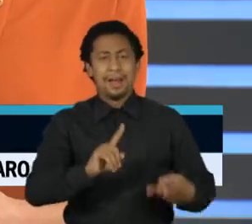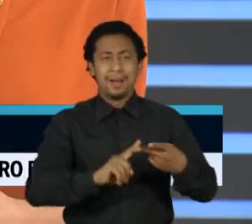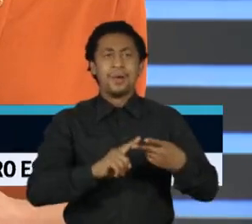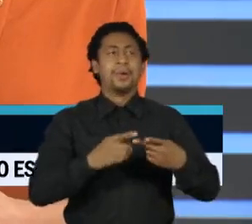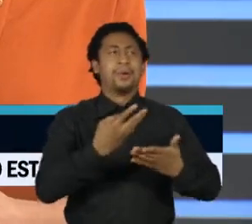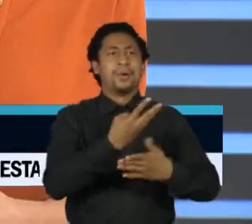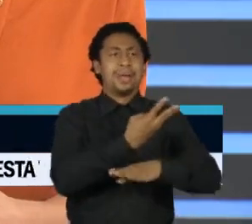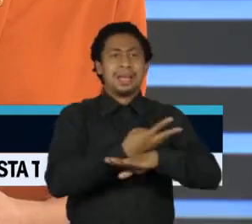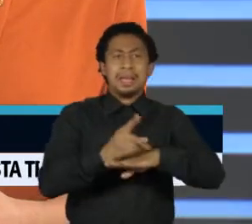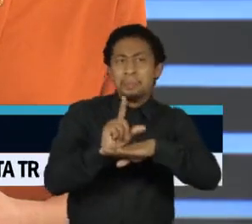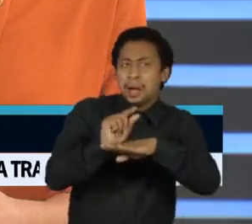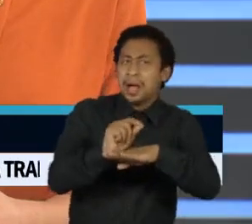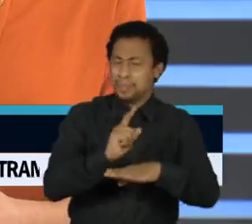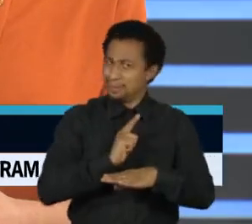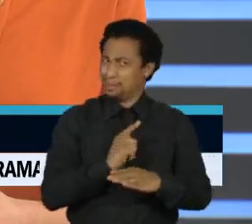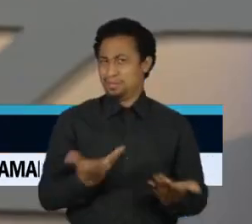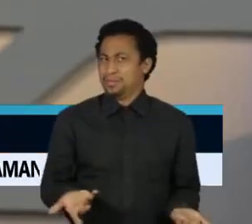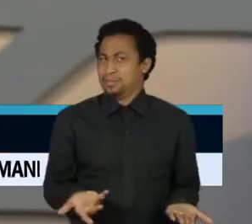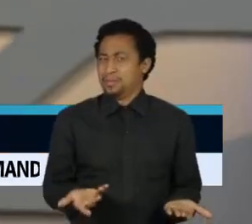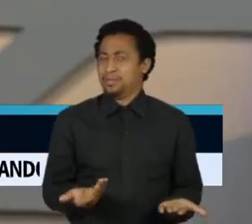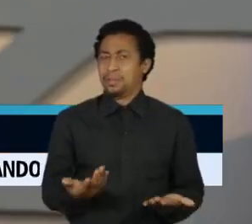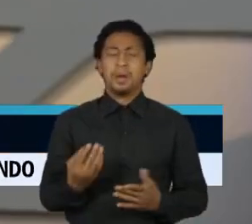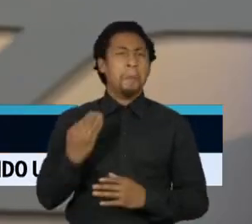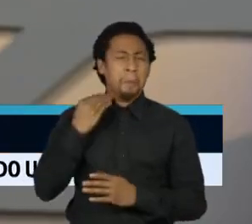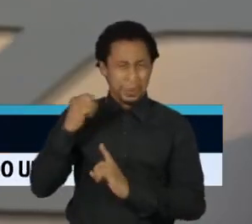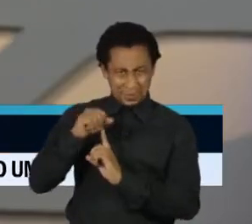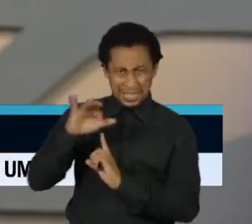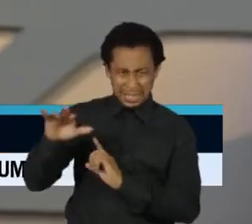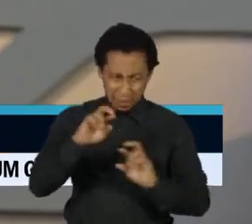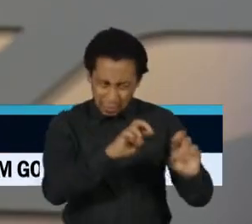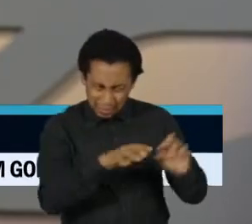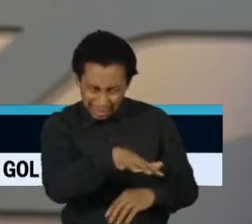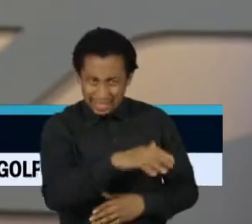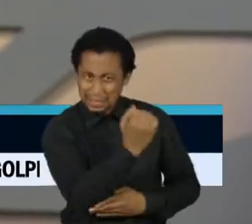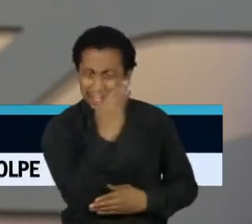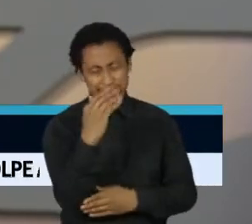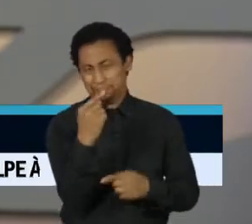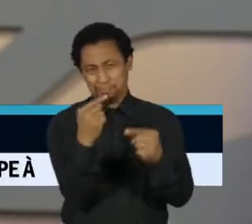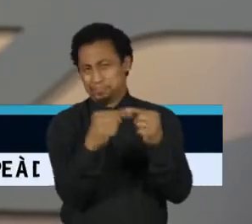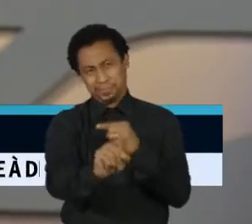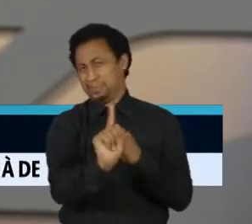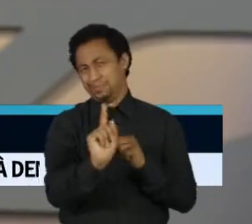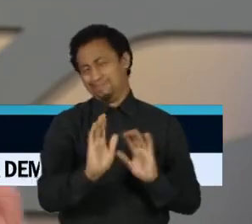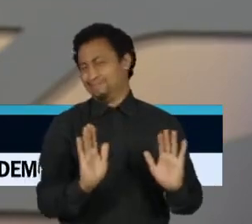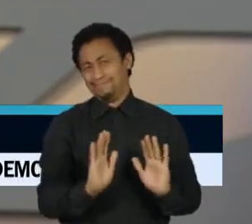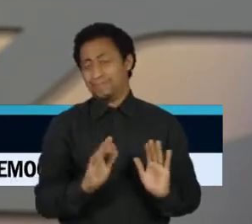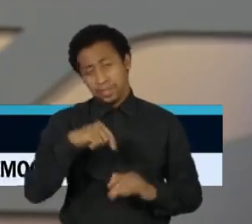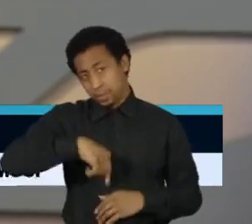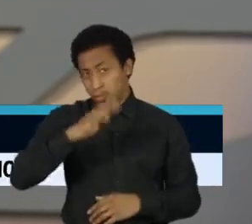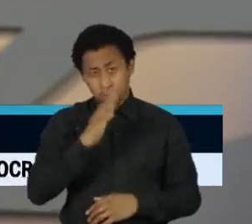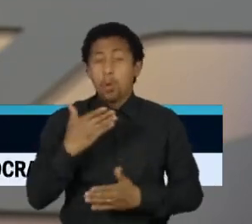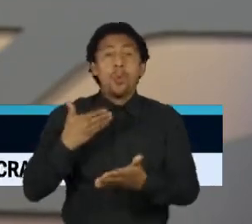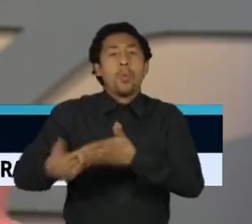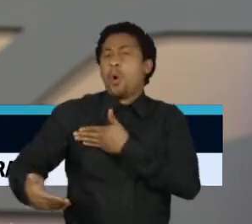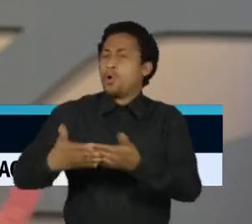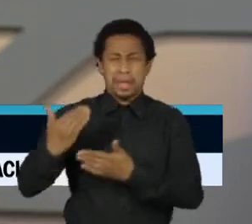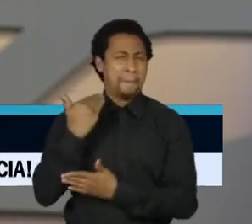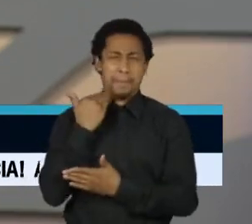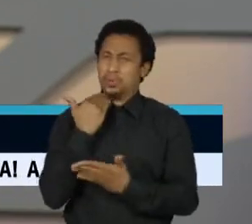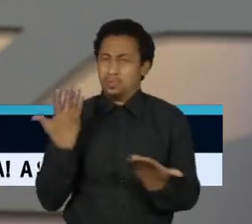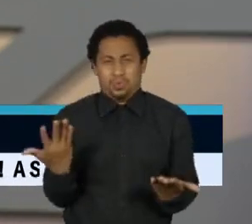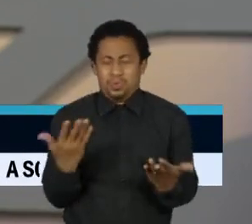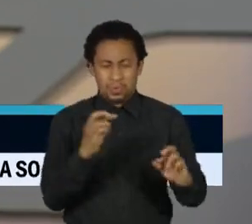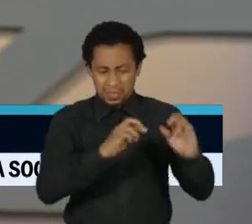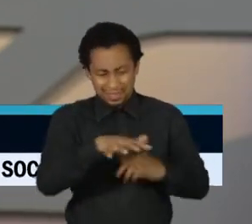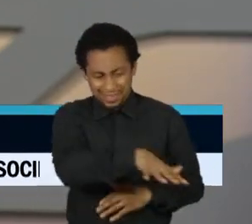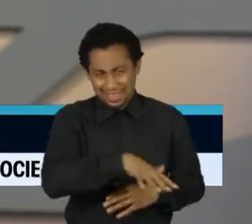controles. Acho que isso está fora do que seria o domínio natural do Banco Central do Brasil, de qualquer banco central no mundo. Agora, isso dito, o